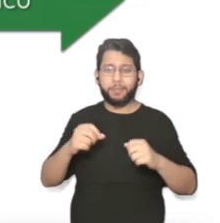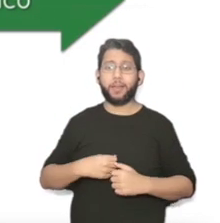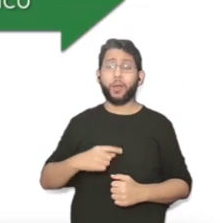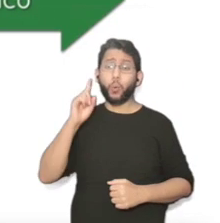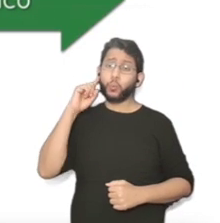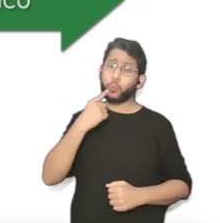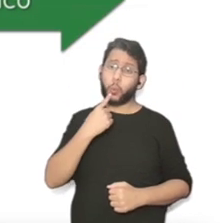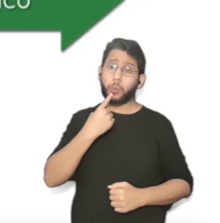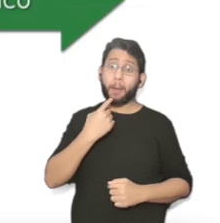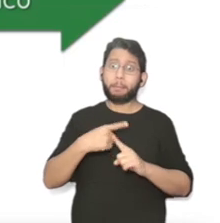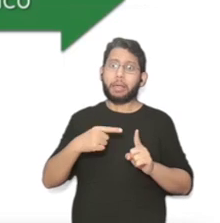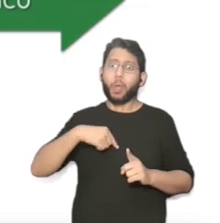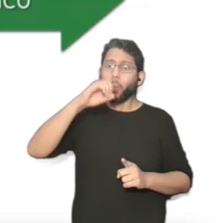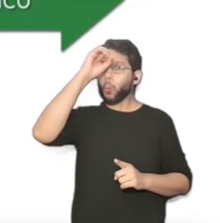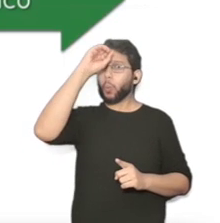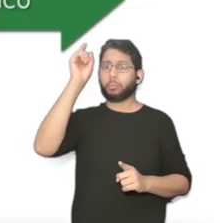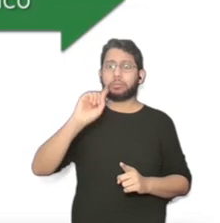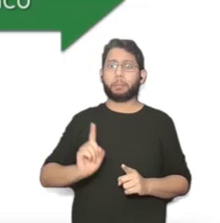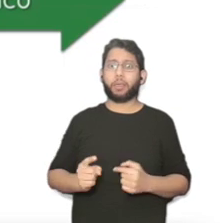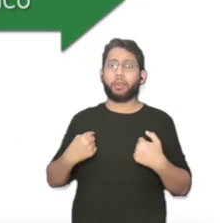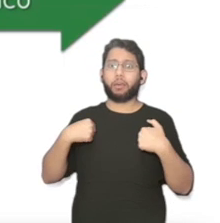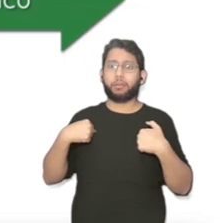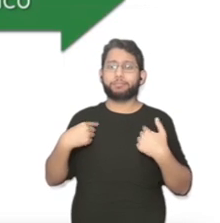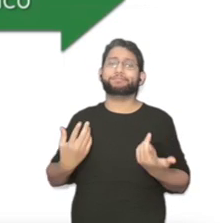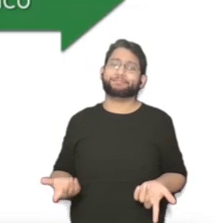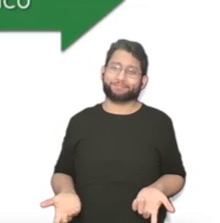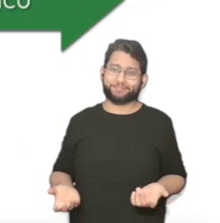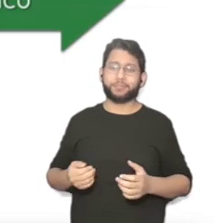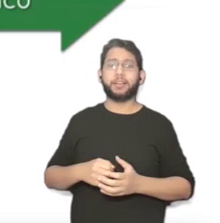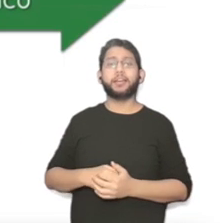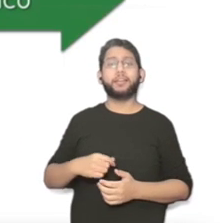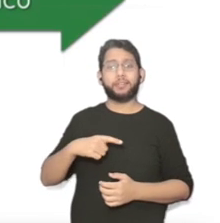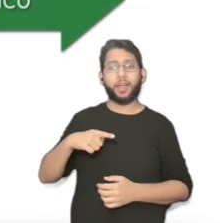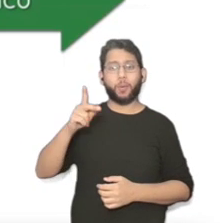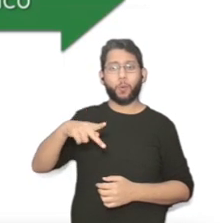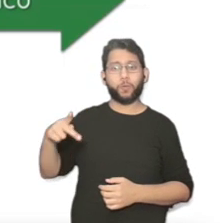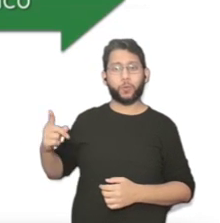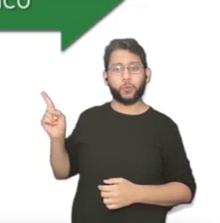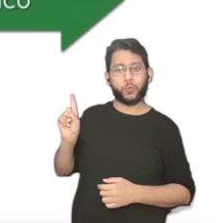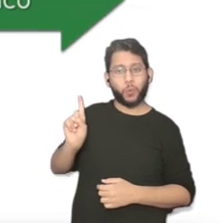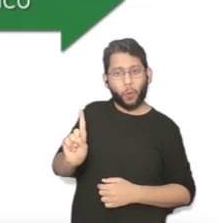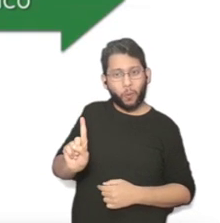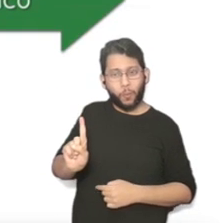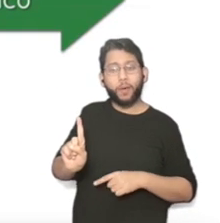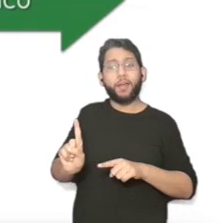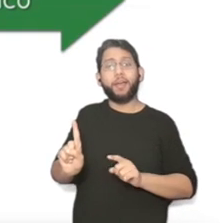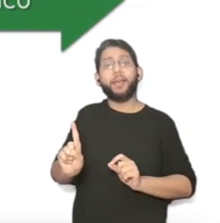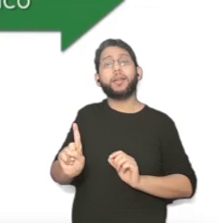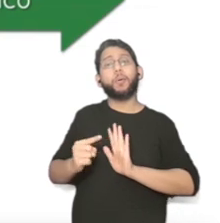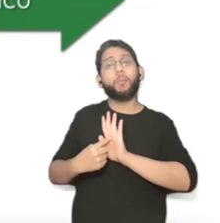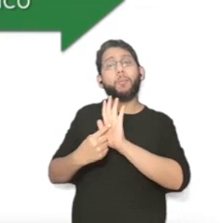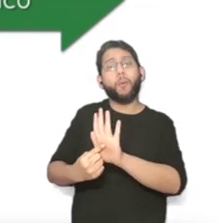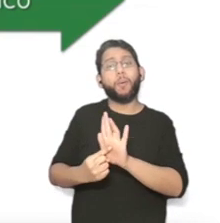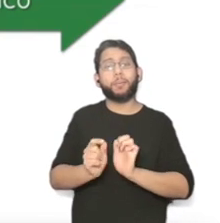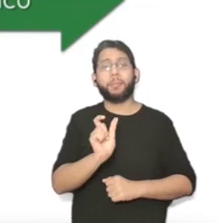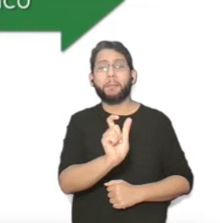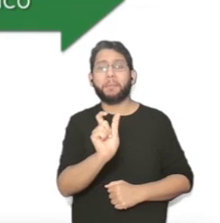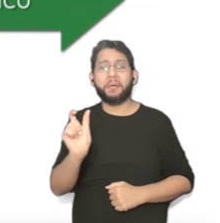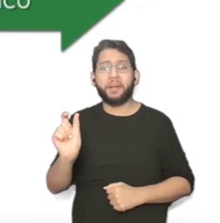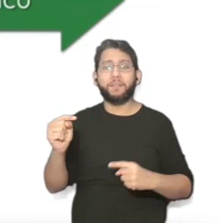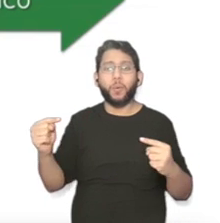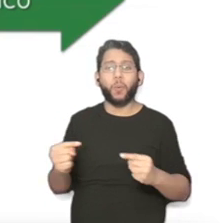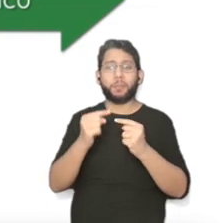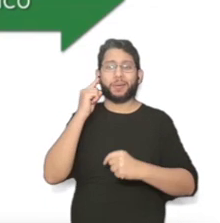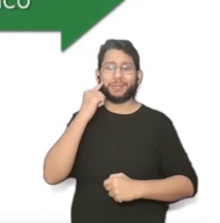e para vocês assistirem, o professor ele começa a levantar algumas palavras